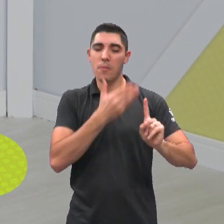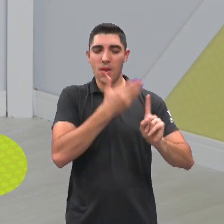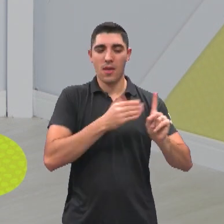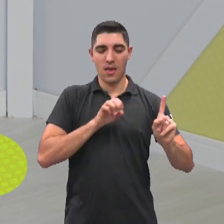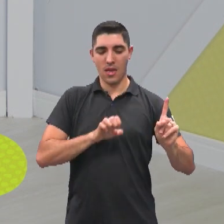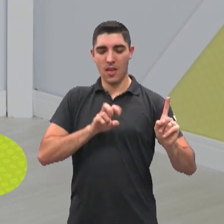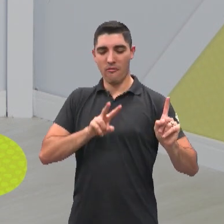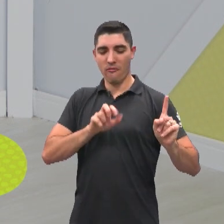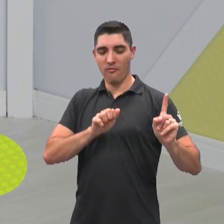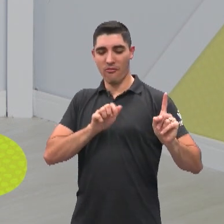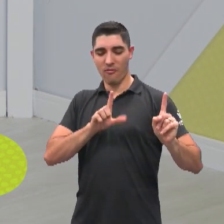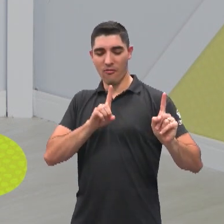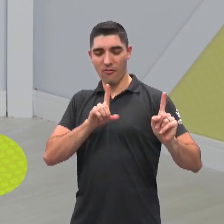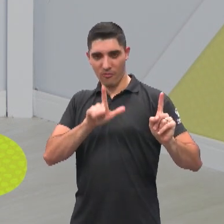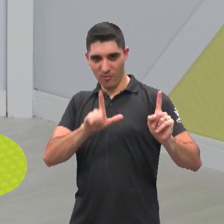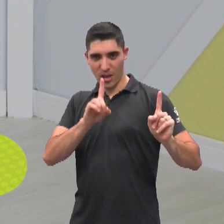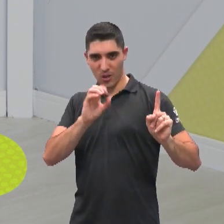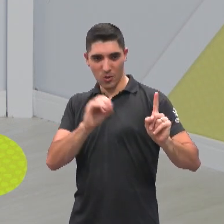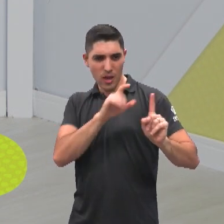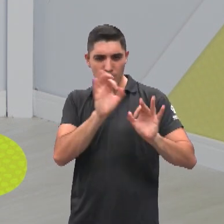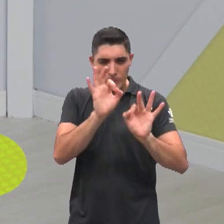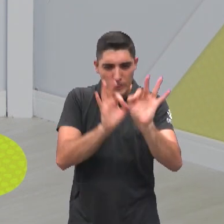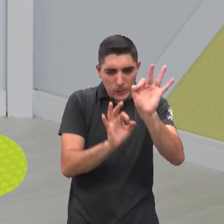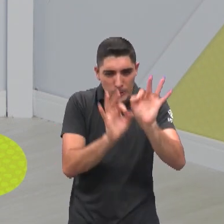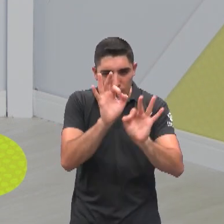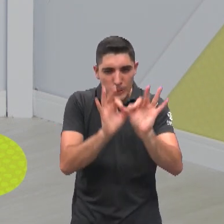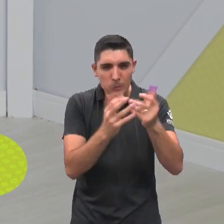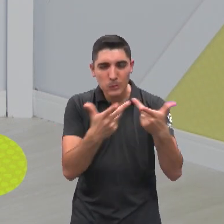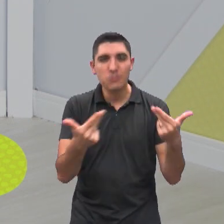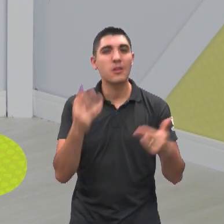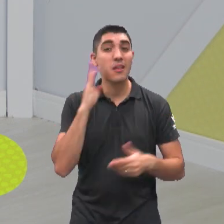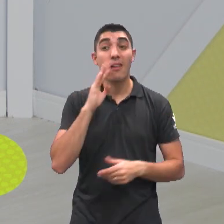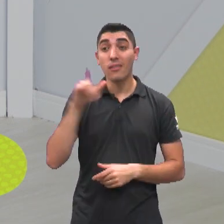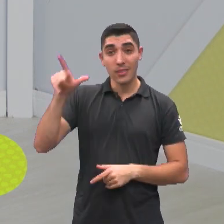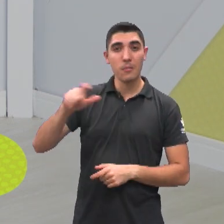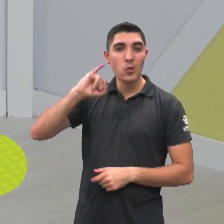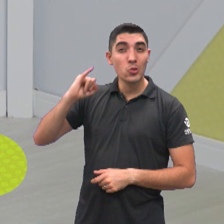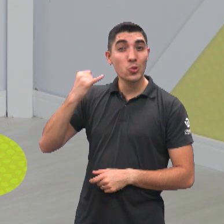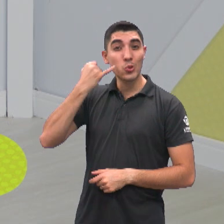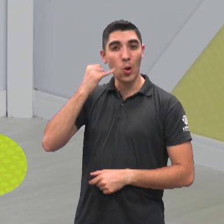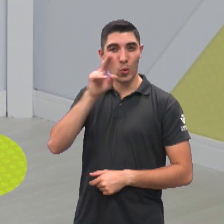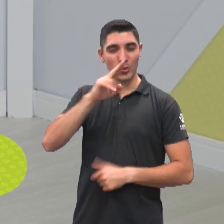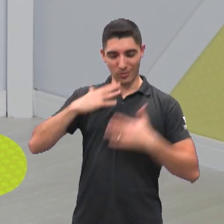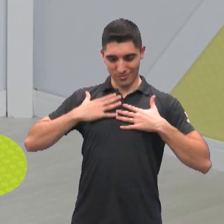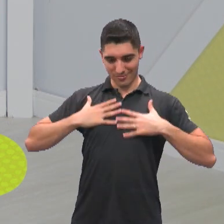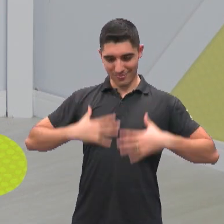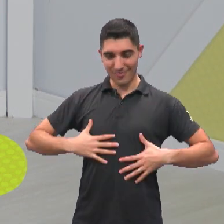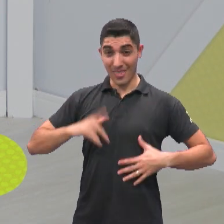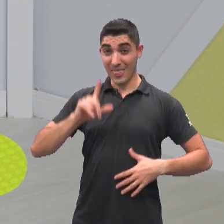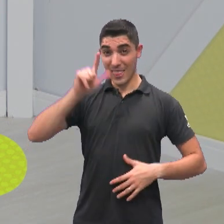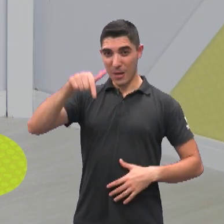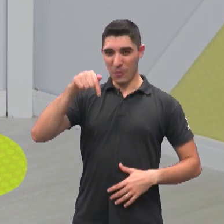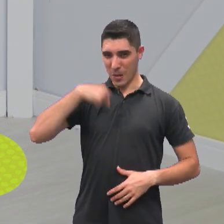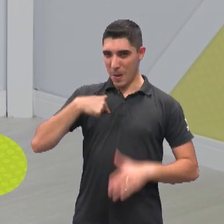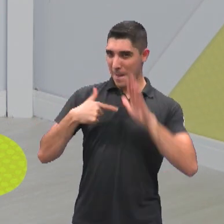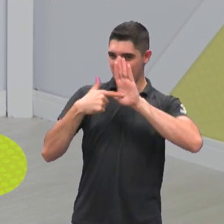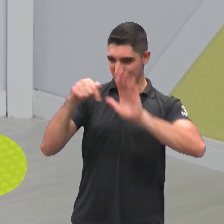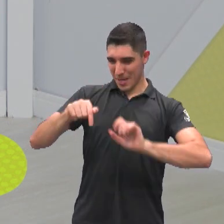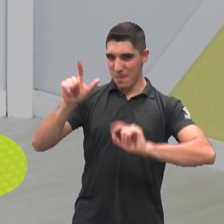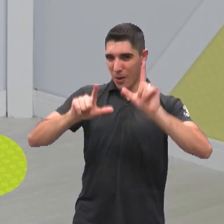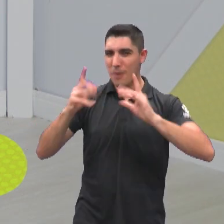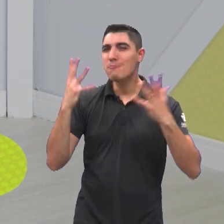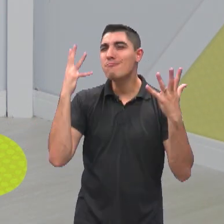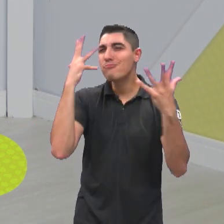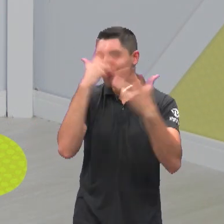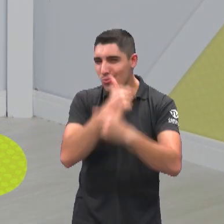muito bacanas. Hoje, aliás, ele fez um mini craque do nosso João Delfino, de batina e tudo. Eu vou mostrar aqui no programa qualquer hora, porque é sensacional